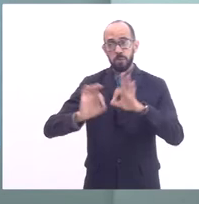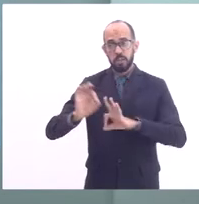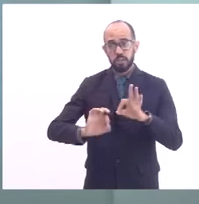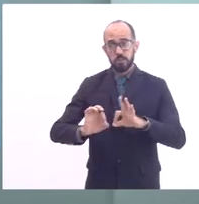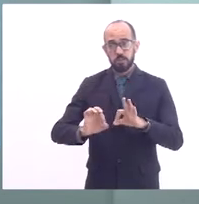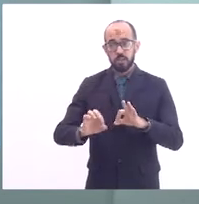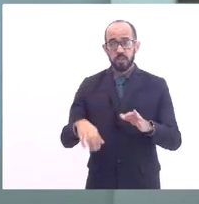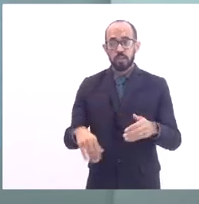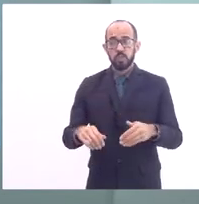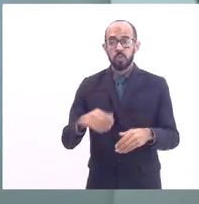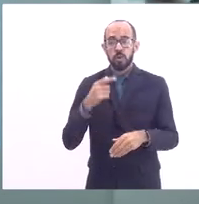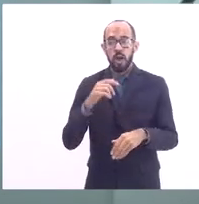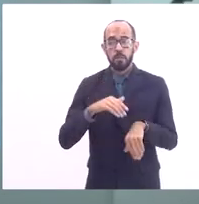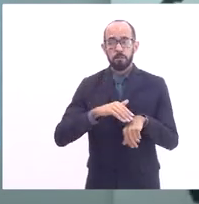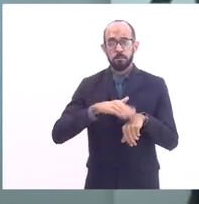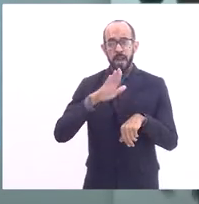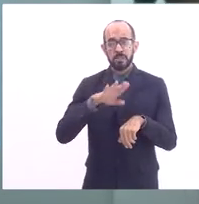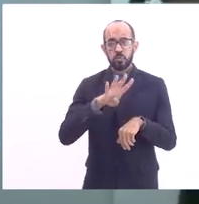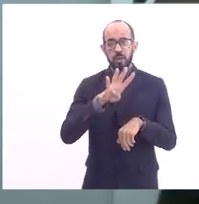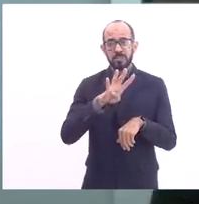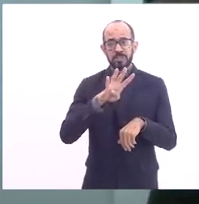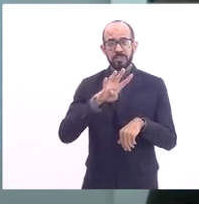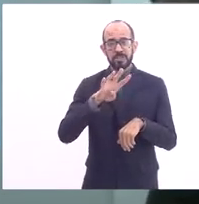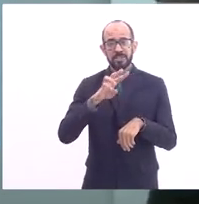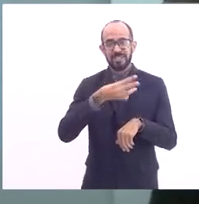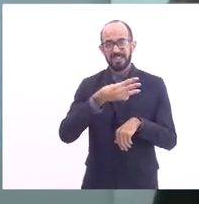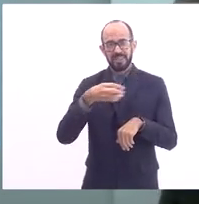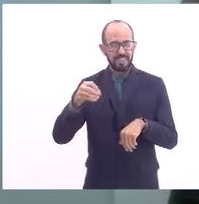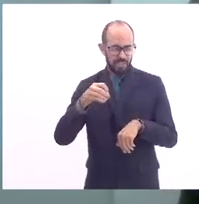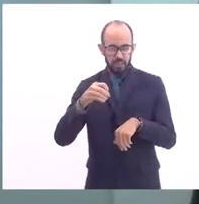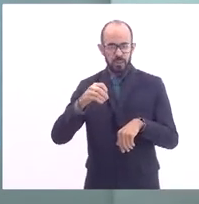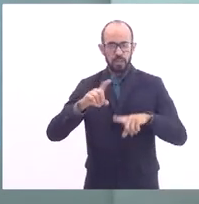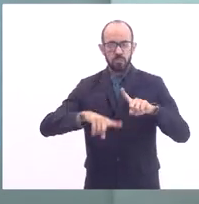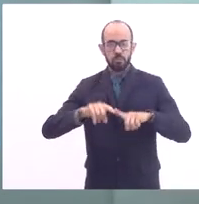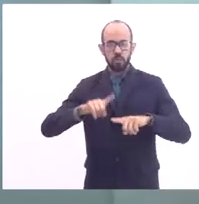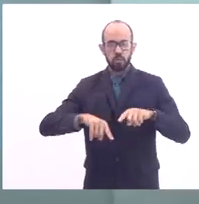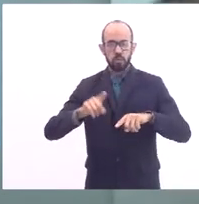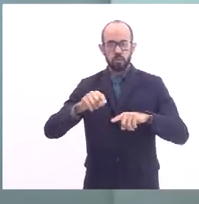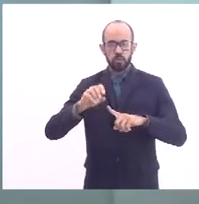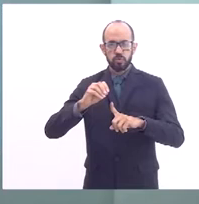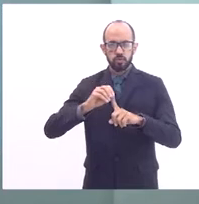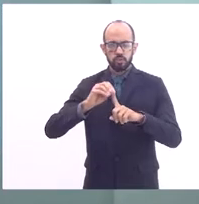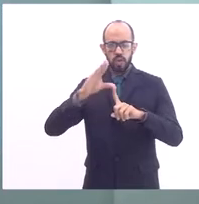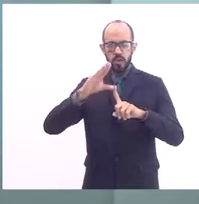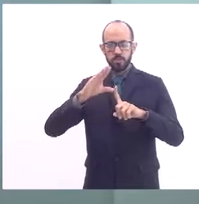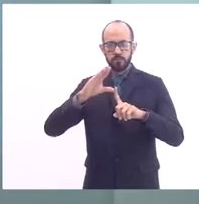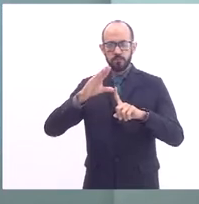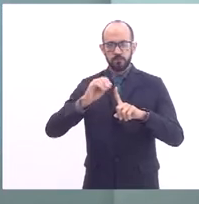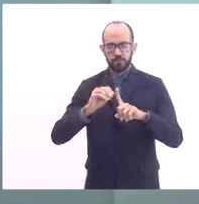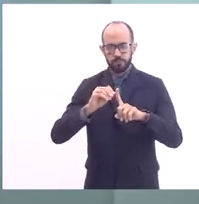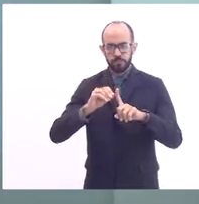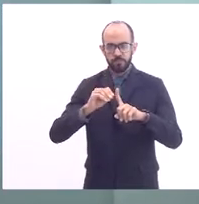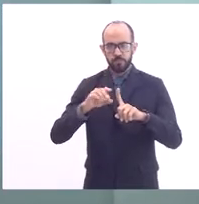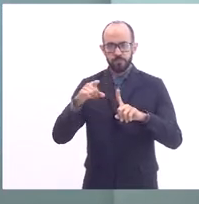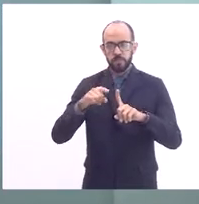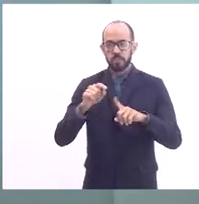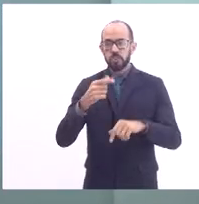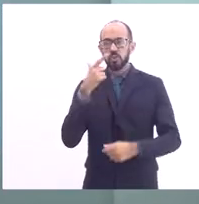mais 430 aproximadamente, não tenho o número exato, mas no slide tem. E nós já chegamos aí em 2021